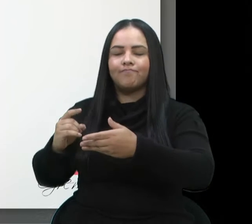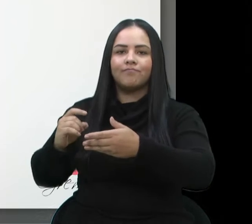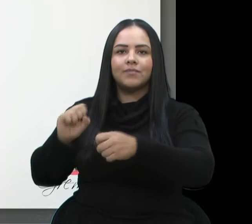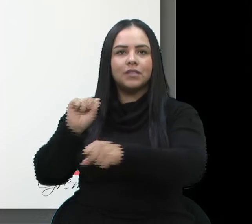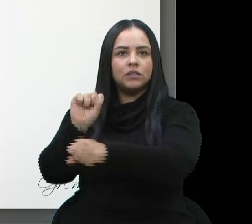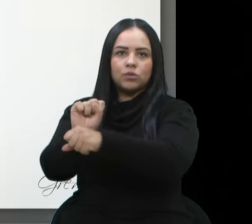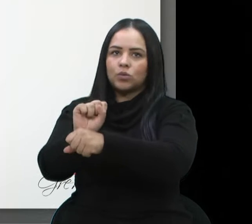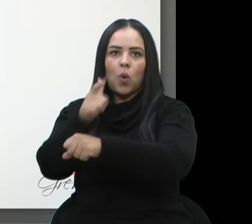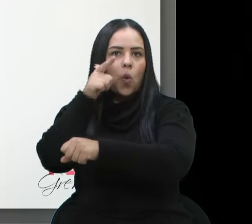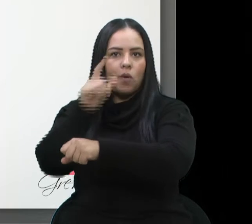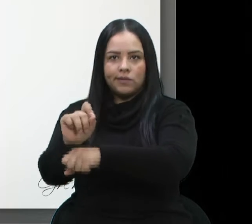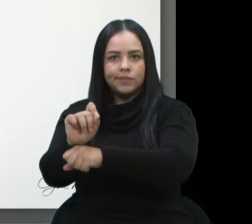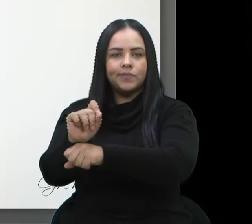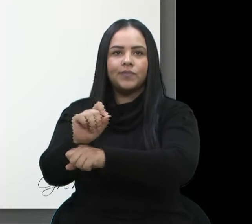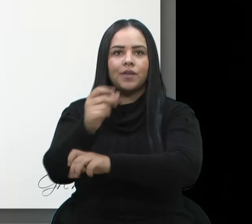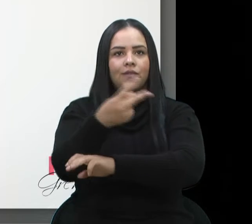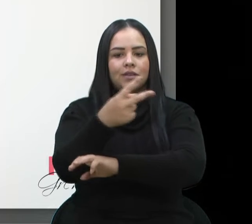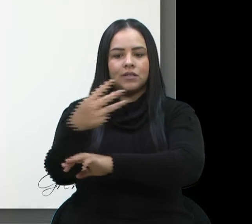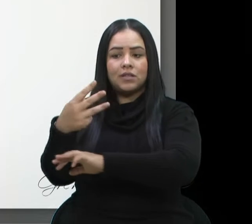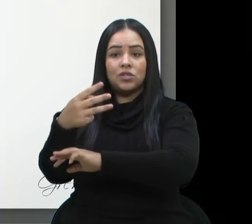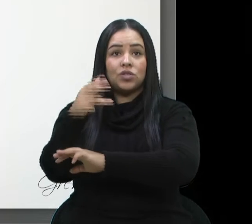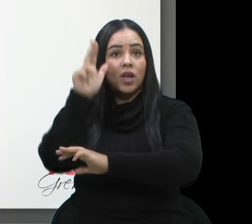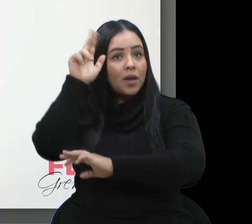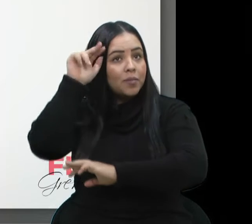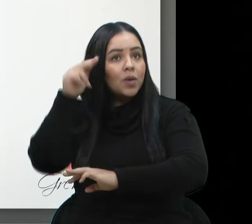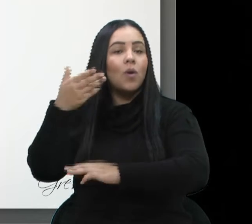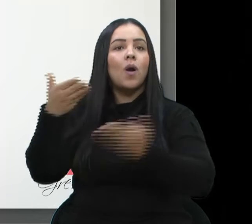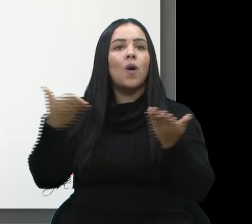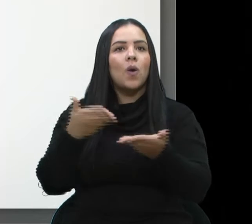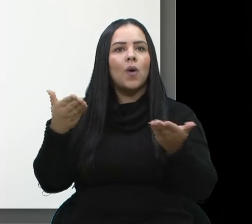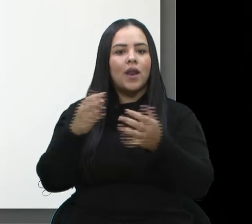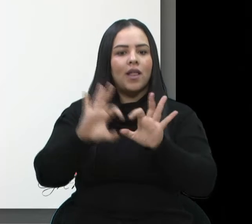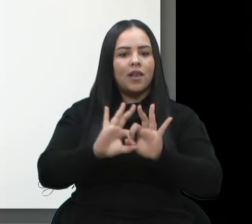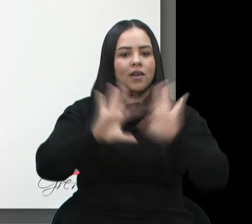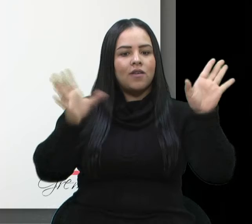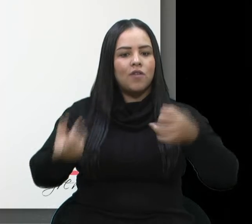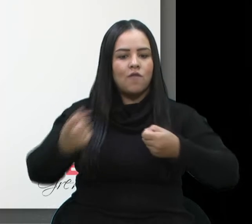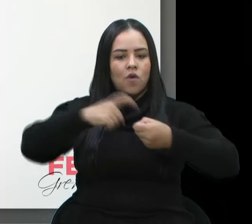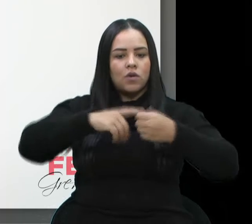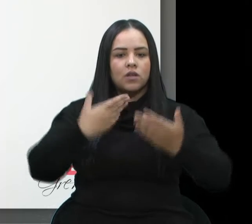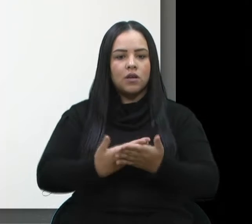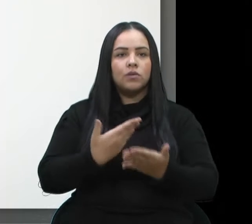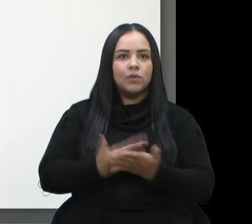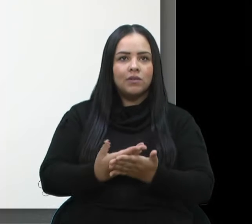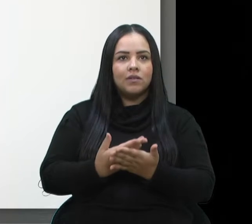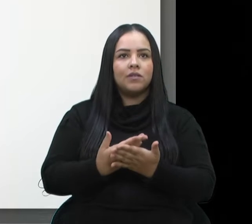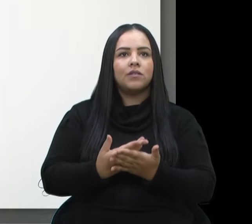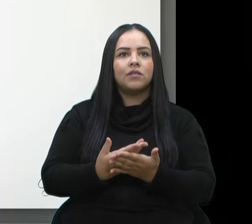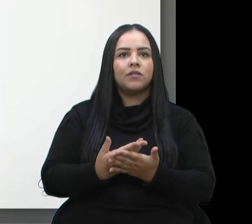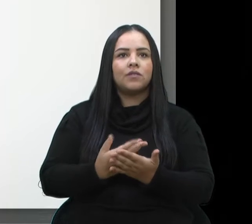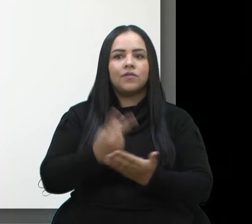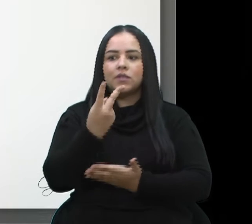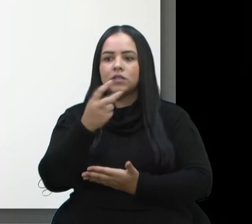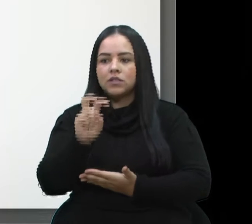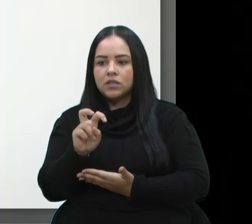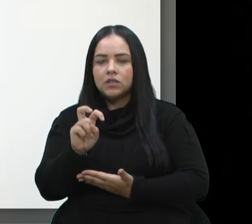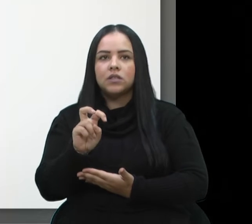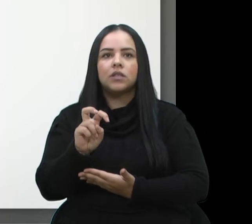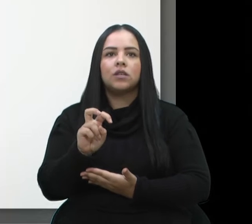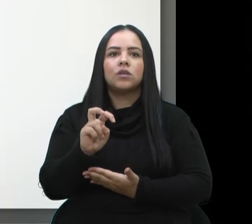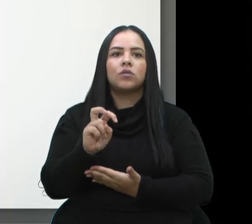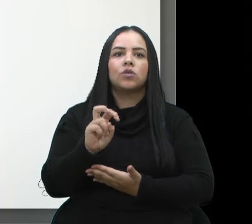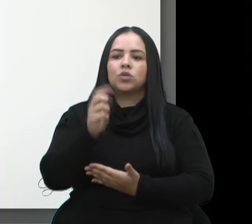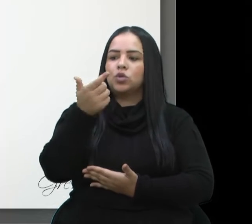suspensivo. 23 de abril, agora, o governo anuncia a liberação das retomadas das aulas. Dia 25, a petição